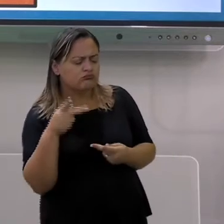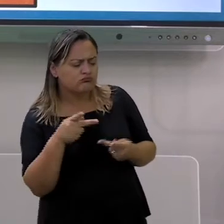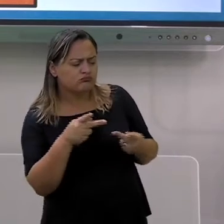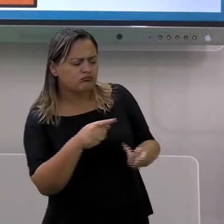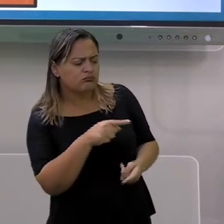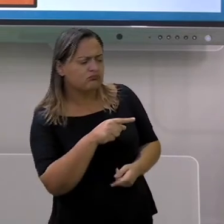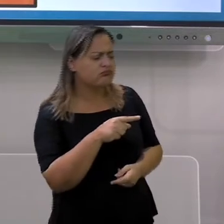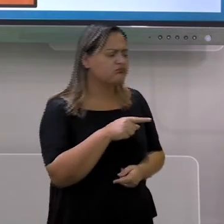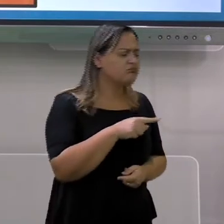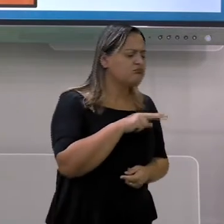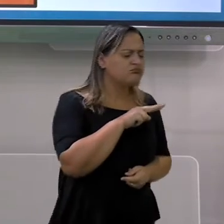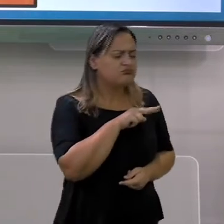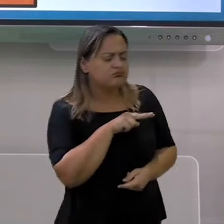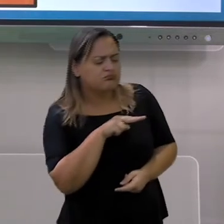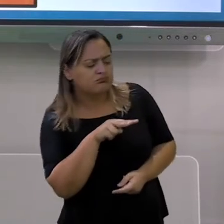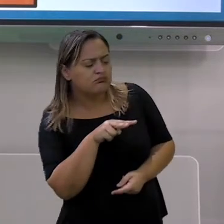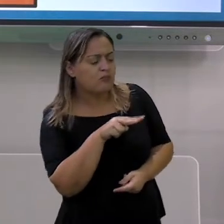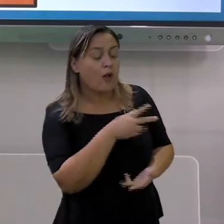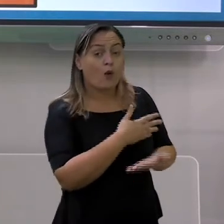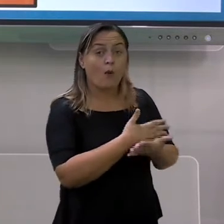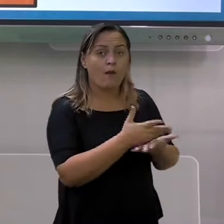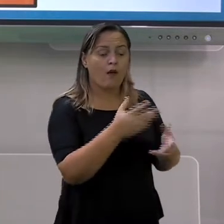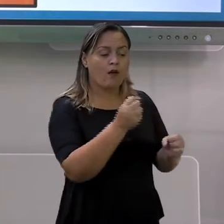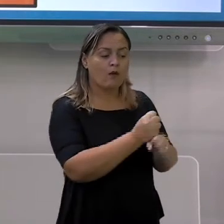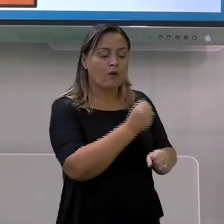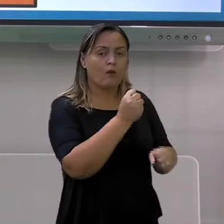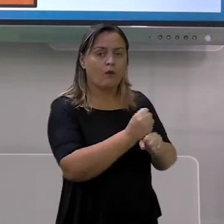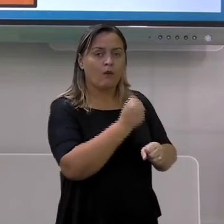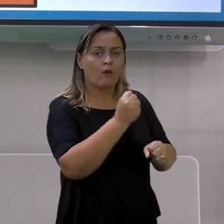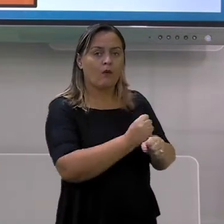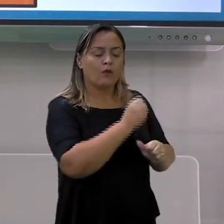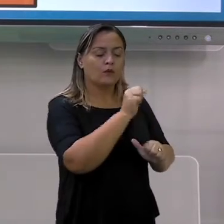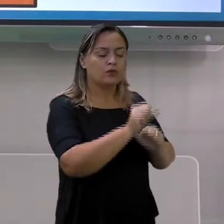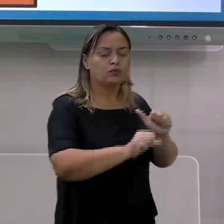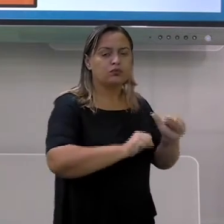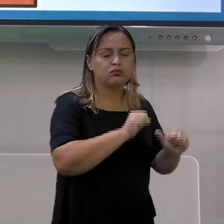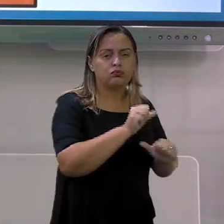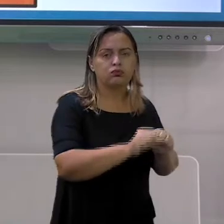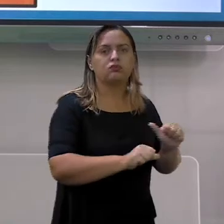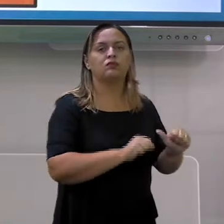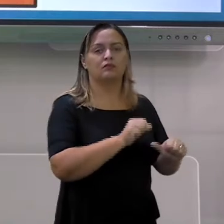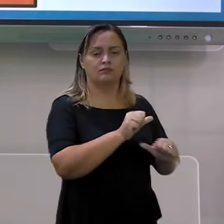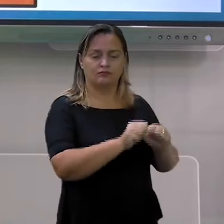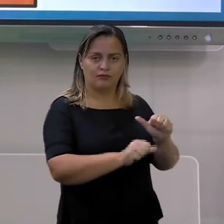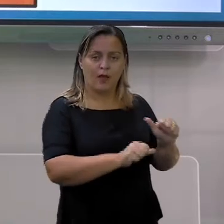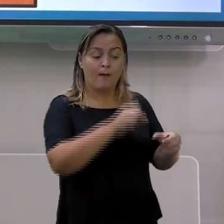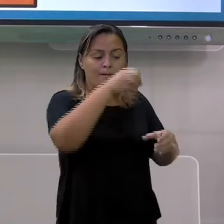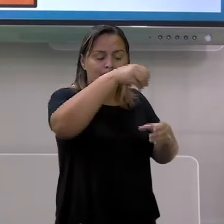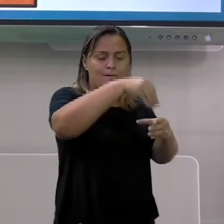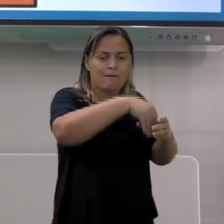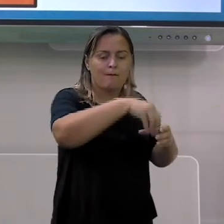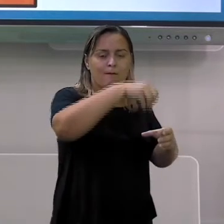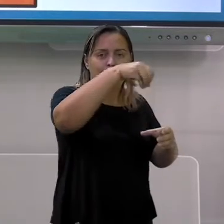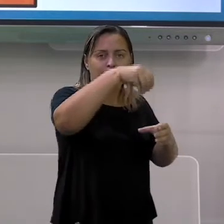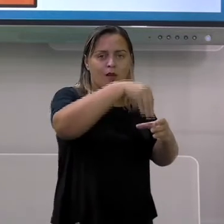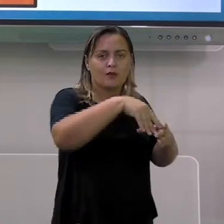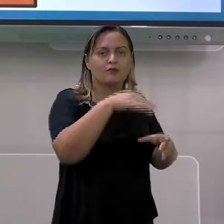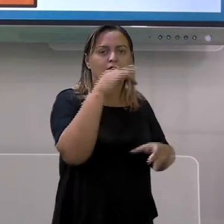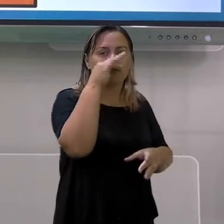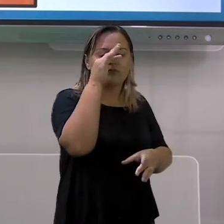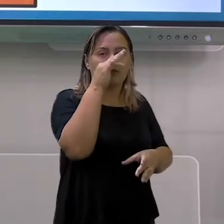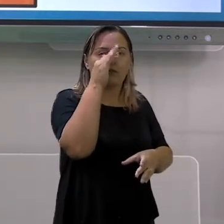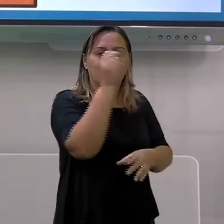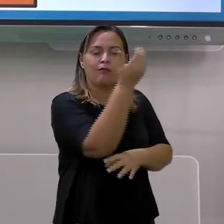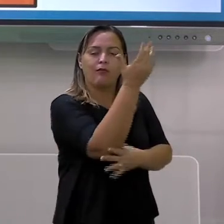vai resgatar, né, algumas plantas que tinham ali que não tem mais. Isso é paisagismo, é recuperar